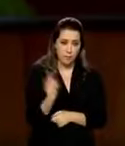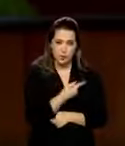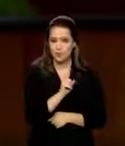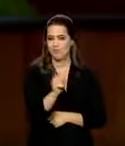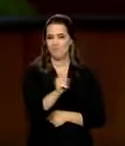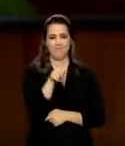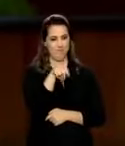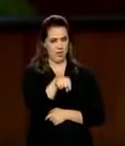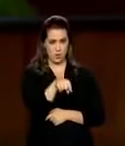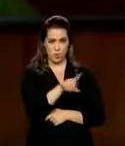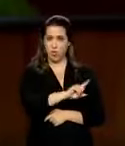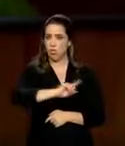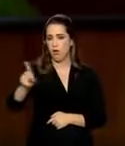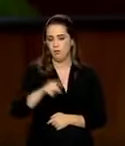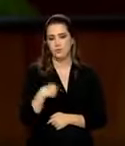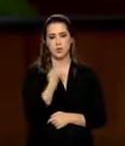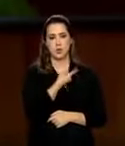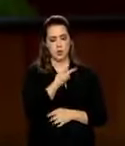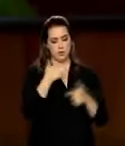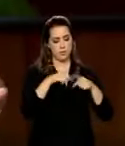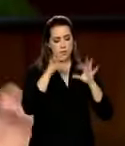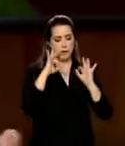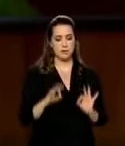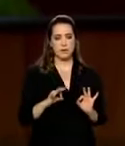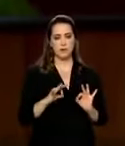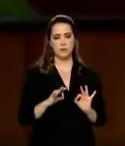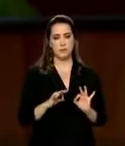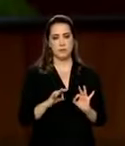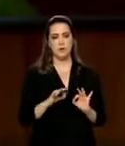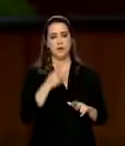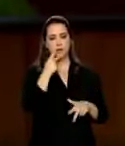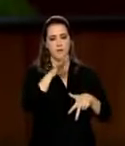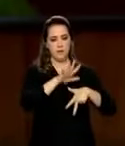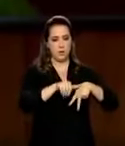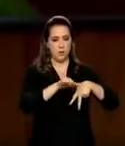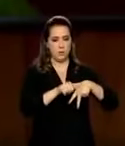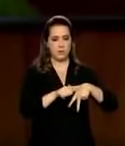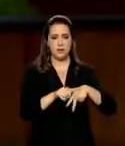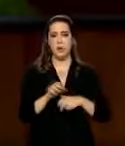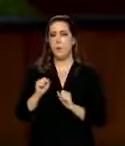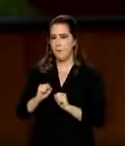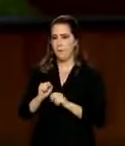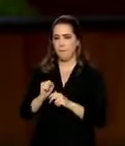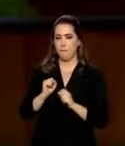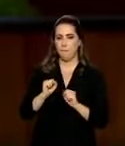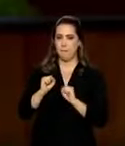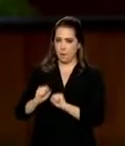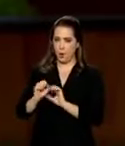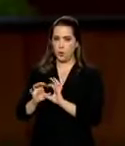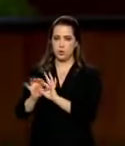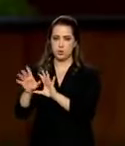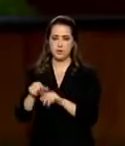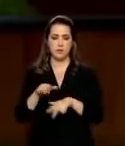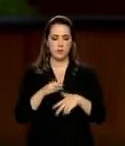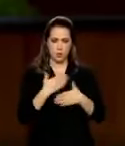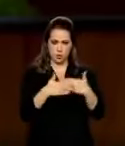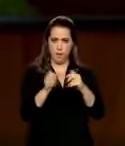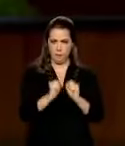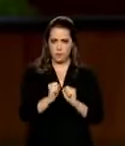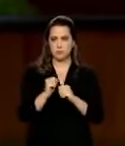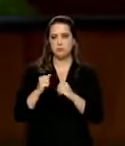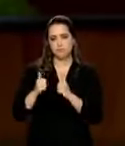nós estamos fazendo a coisa certa. E olha só, quando se fala em corrupção, posso continuar? Pode, claro. Quando se fala em corrupção, né, se